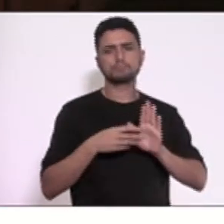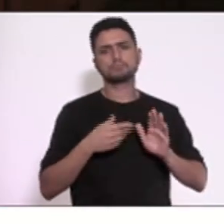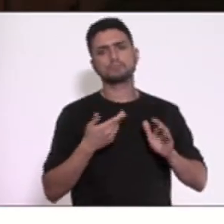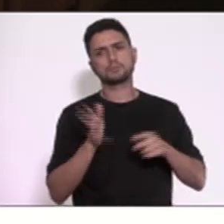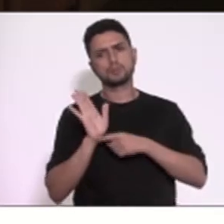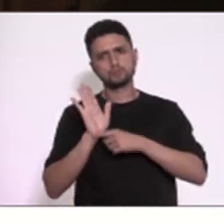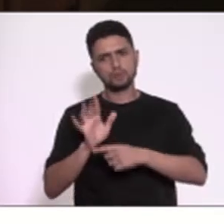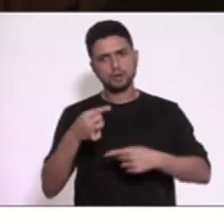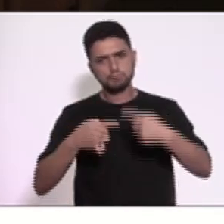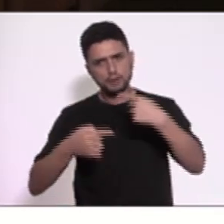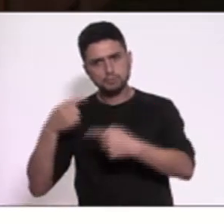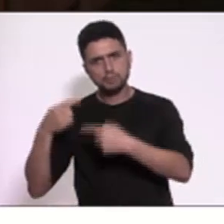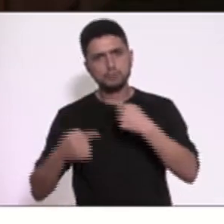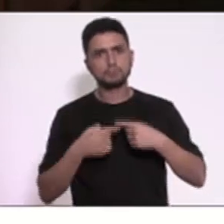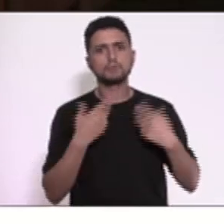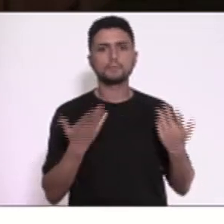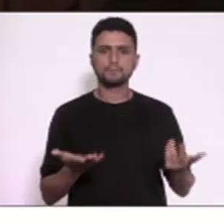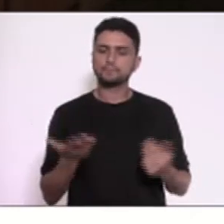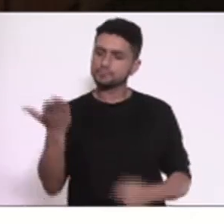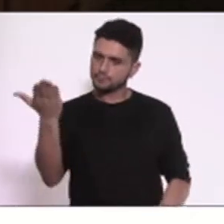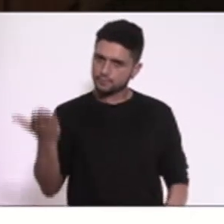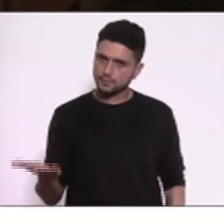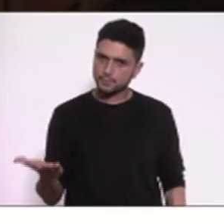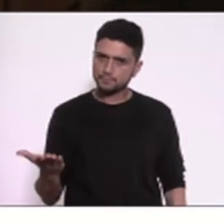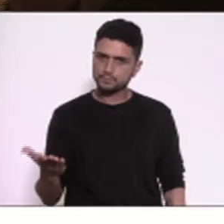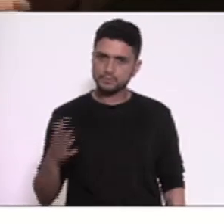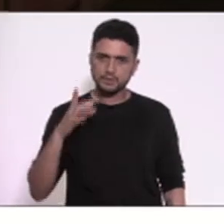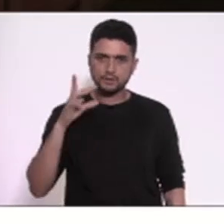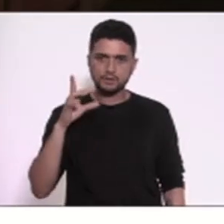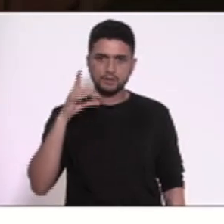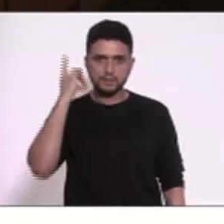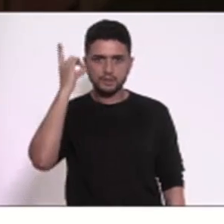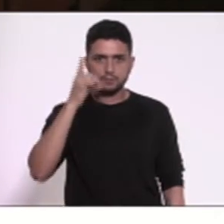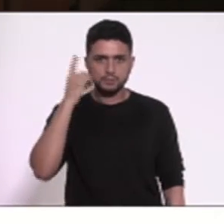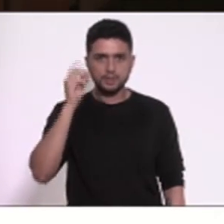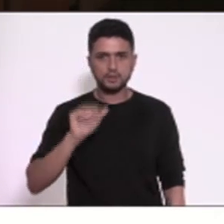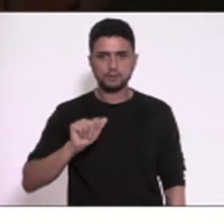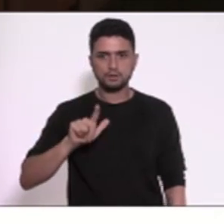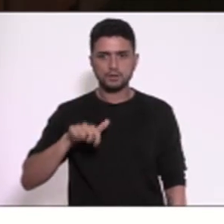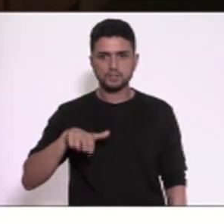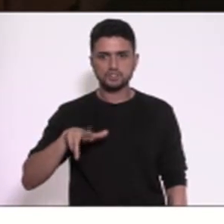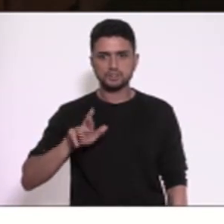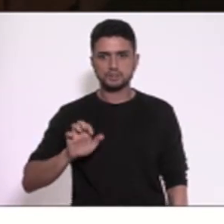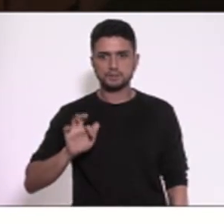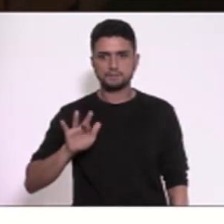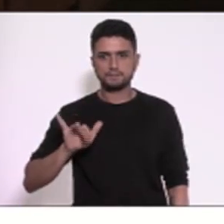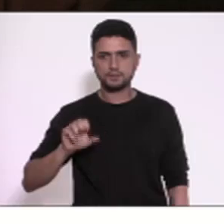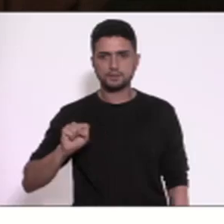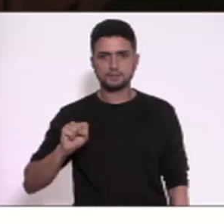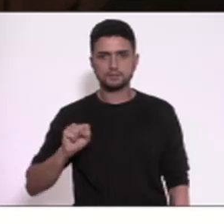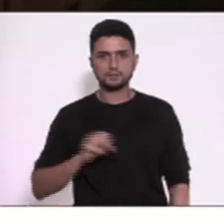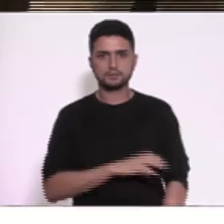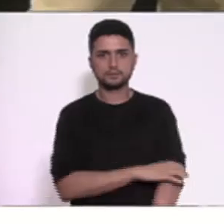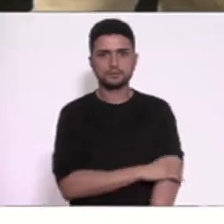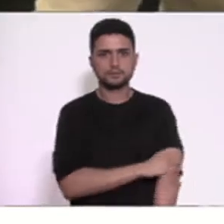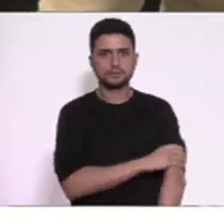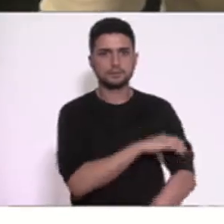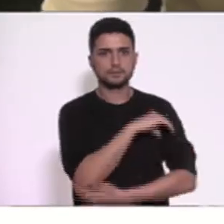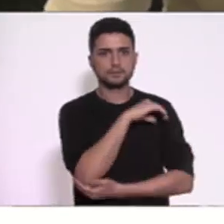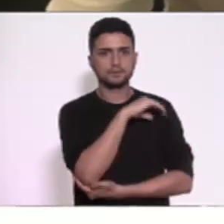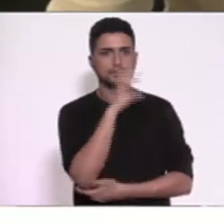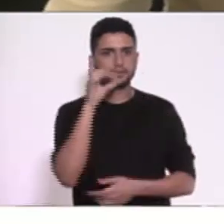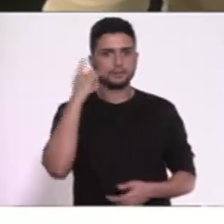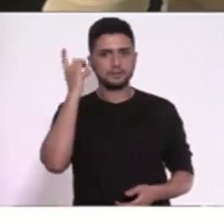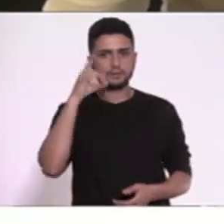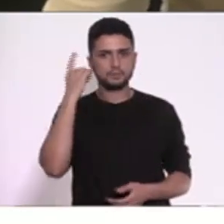o da intolerância. E agora, concedendo a parte para o nobre deputado Alexandre Freitas. Bom, deputada